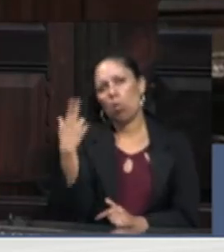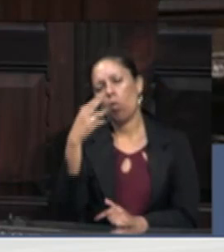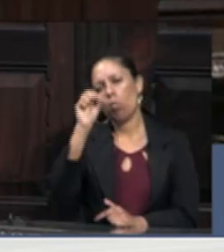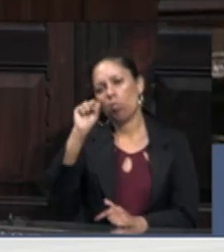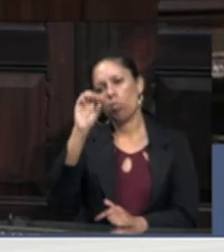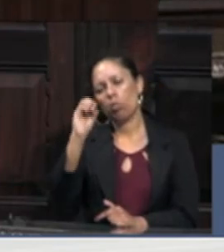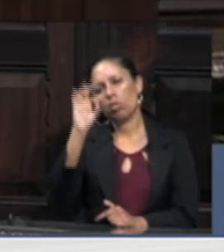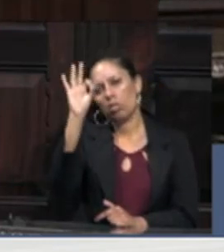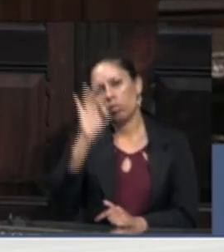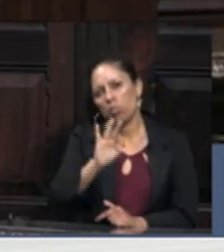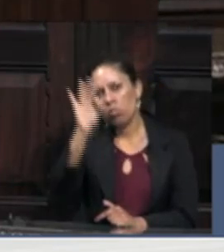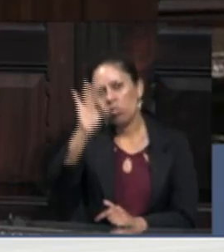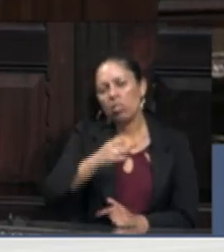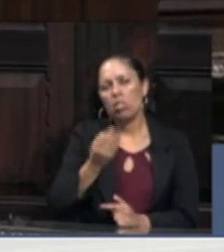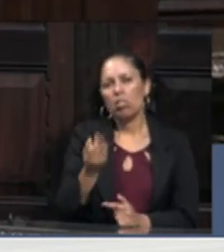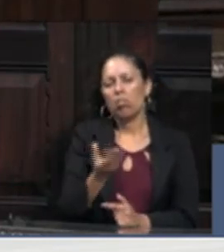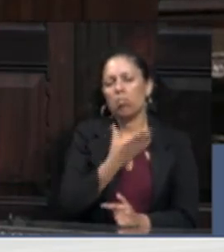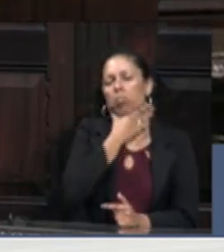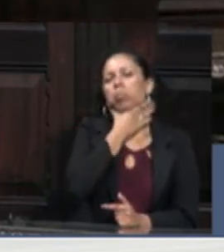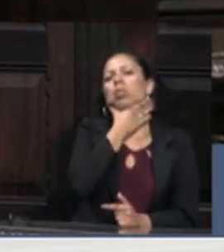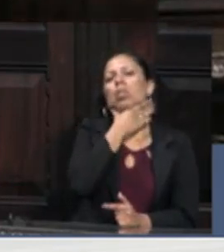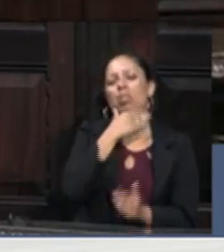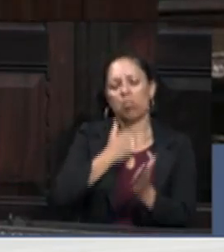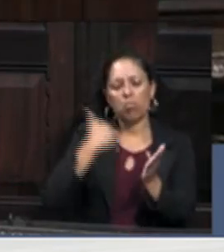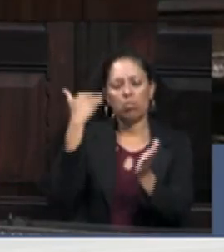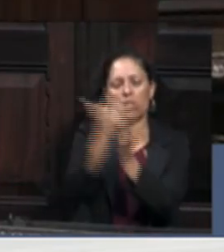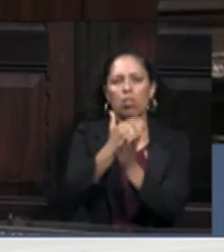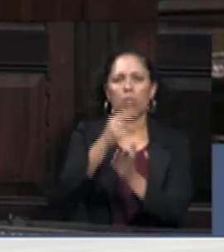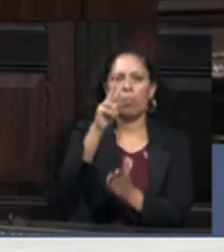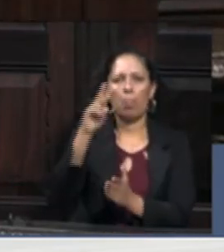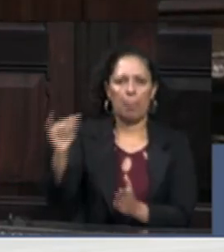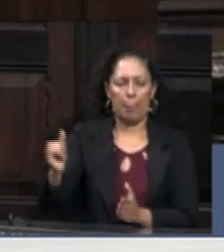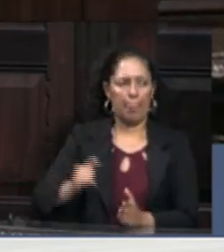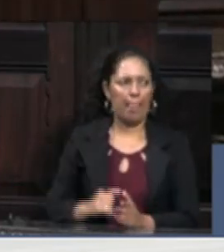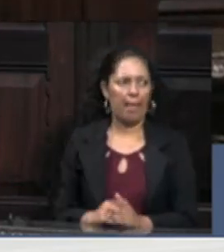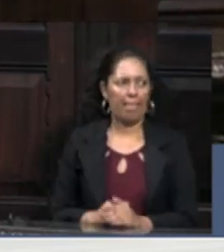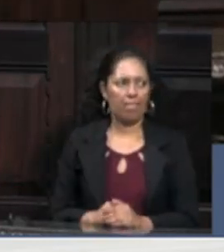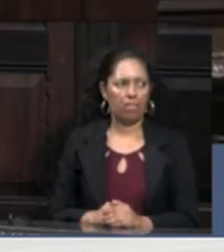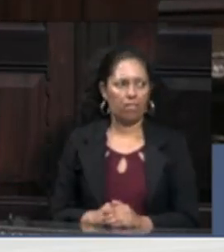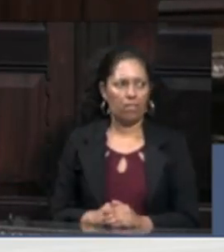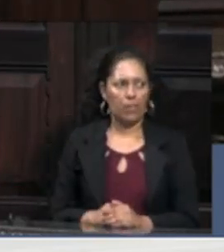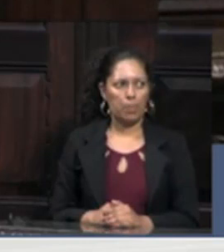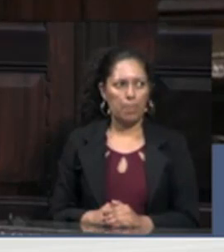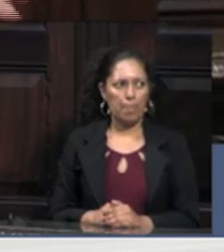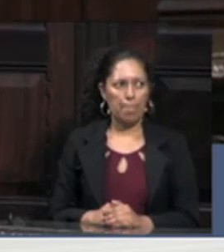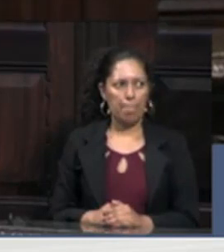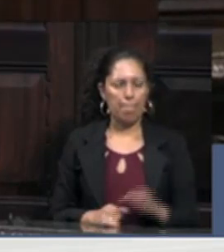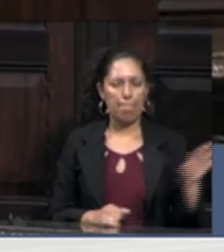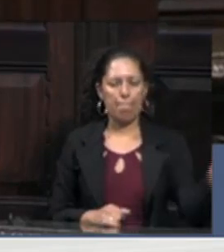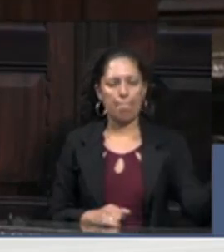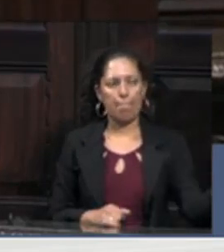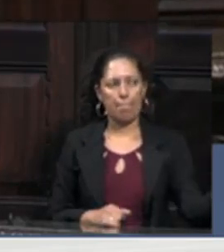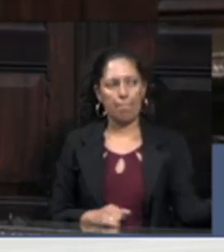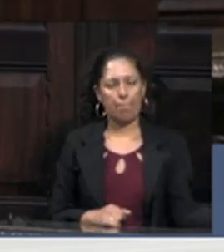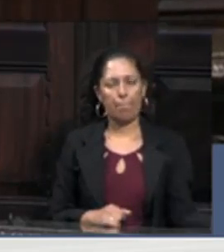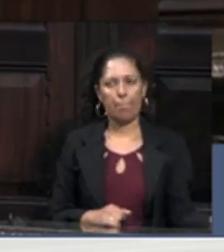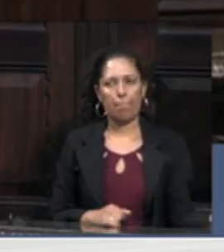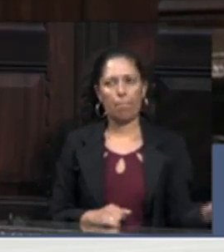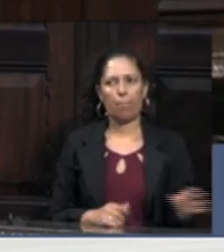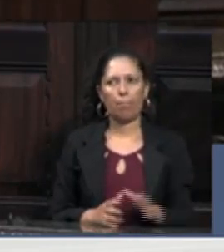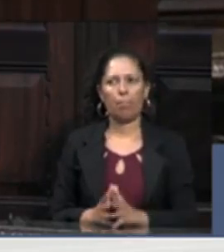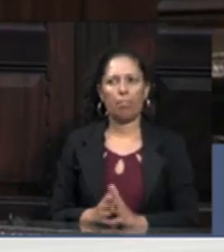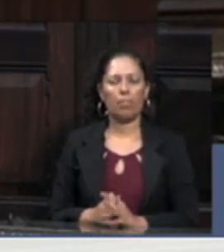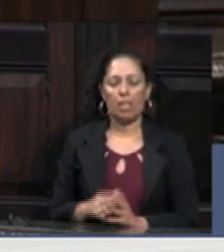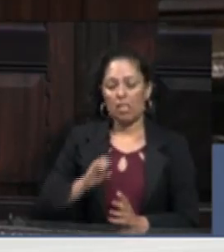dívida praticamente incobrável, usando aqui um neologismo, porque muitas são massas falidas, enfim, mas ainda assim,